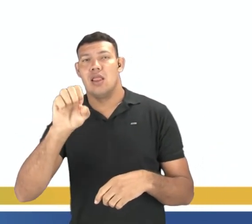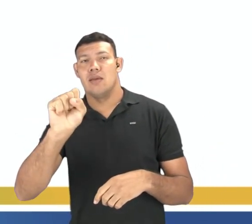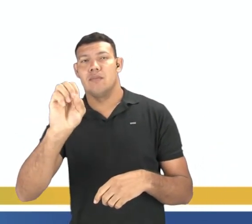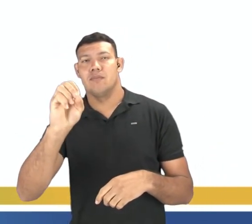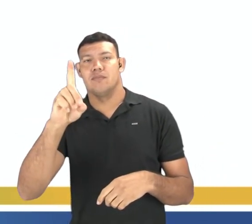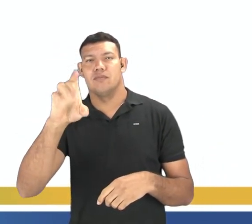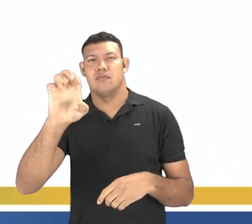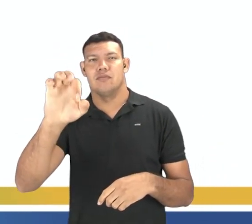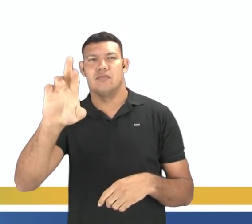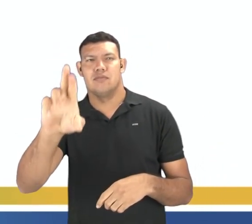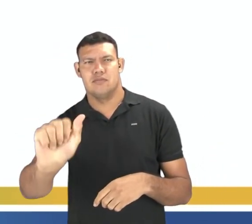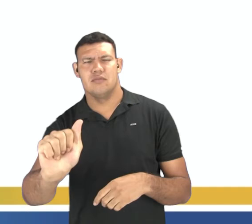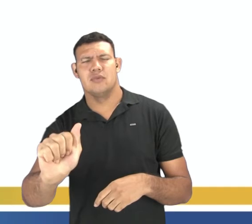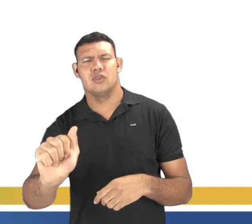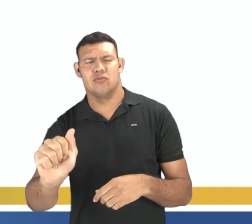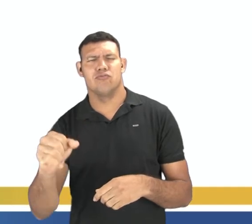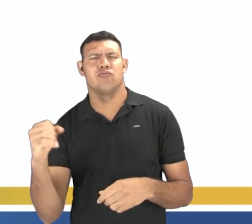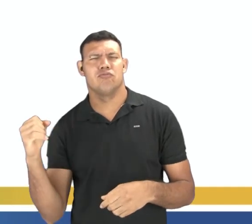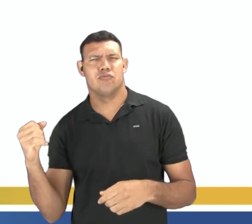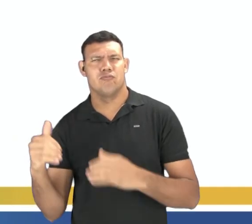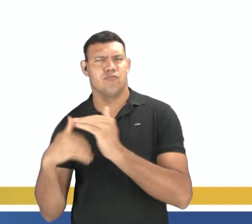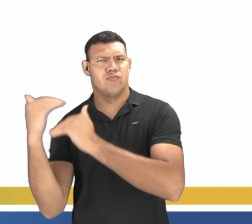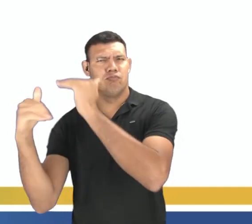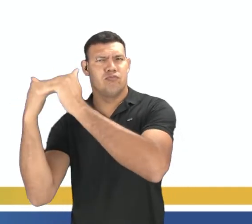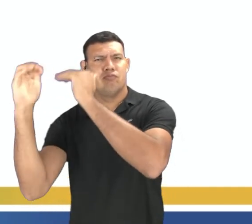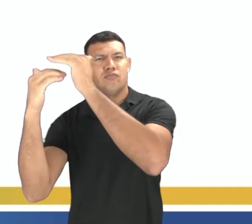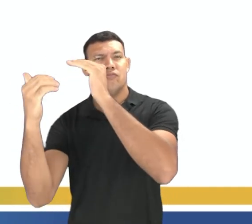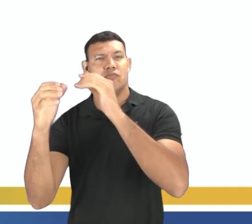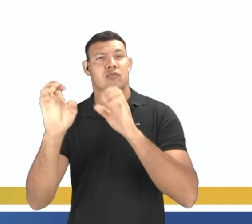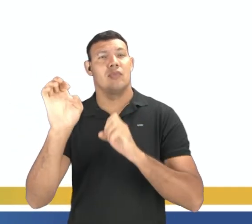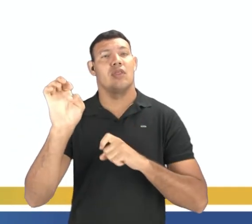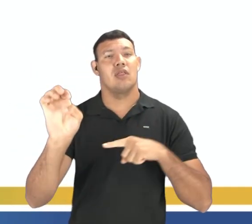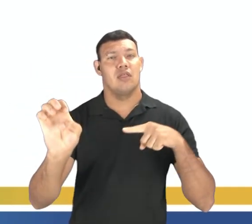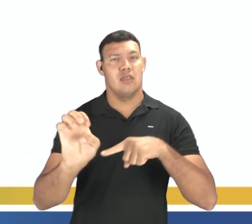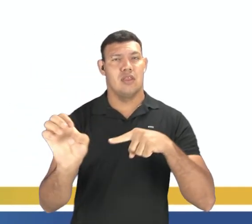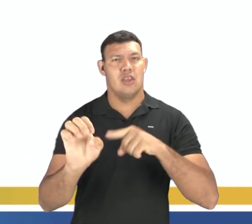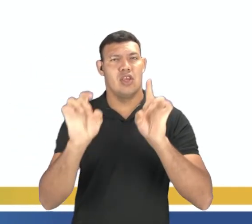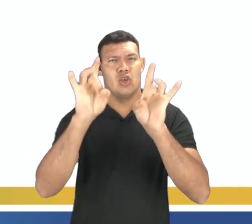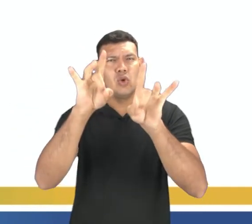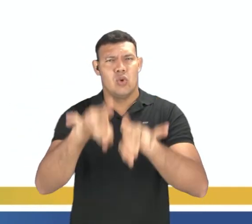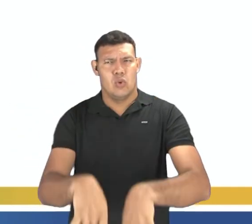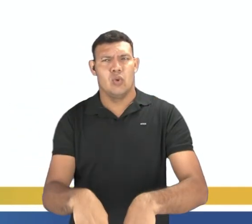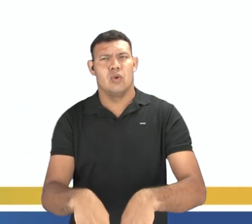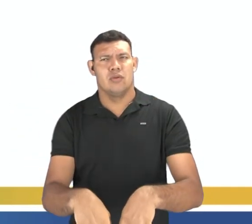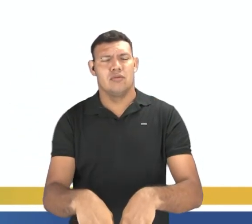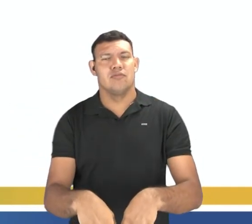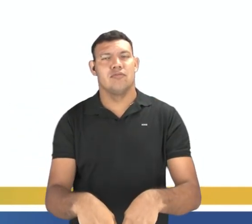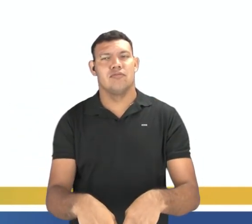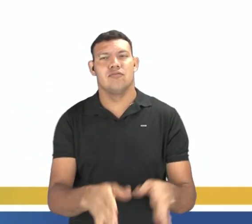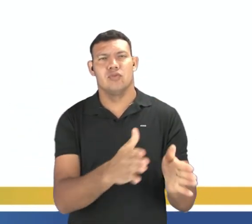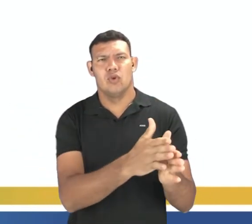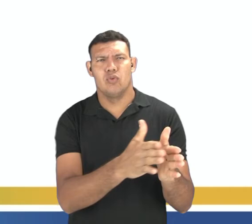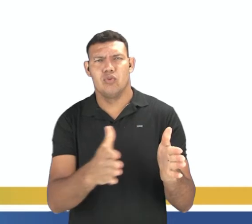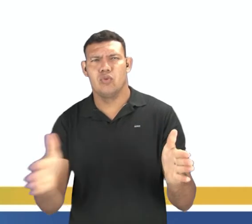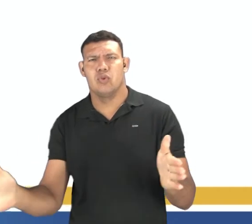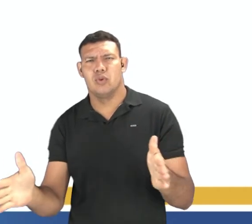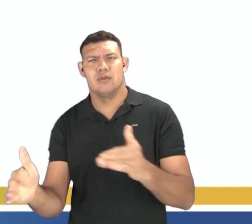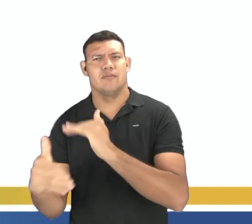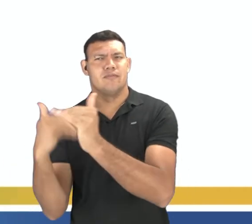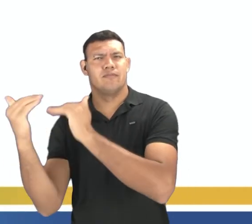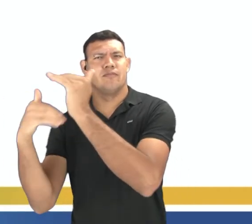Marque a alternativa que melhor define essa estrutura. Então, qual você marcaria? Qual a